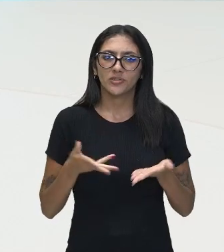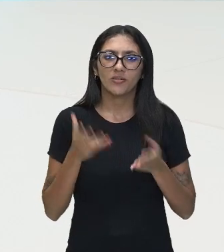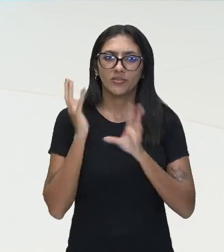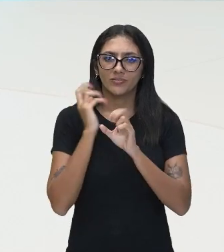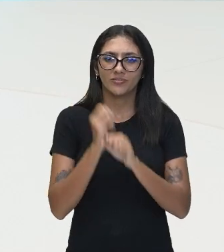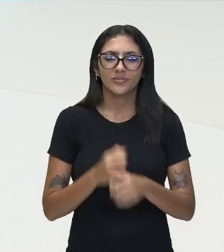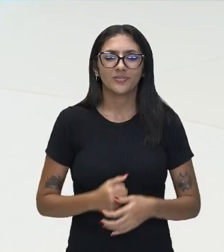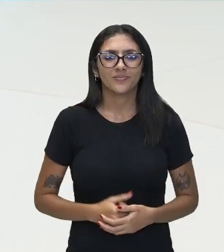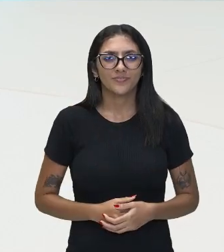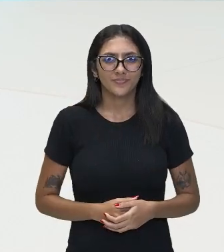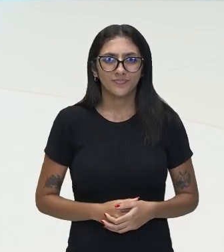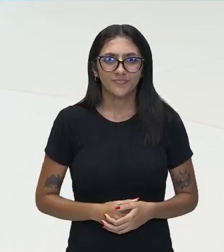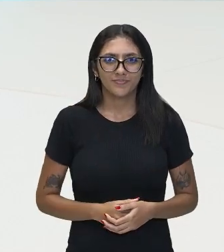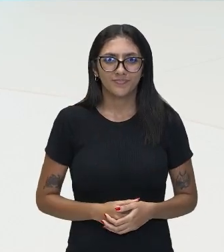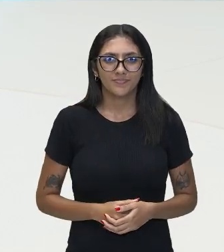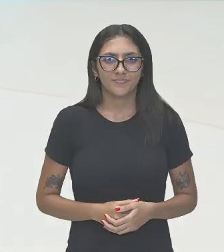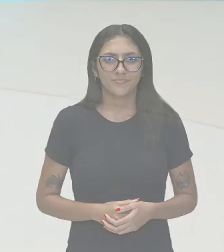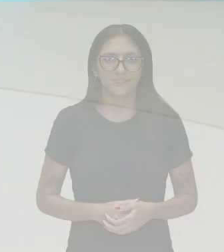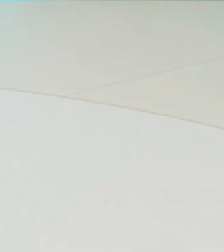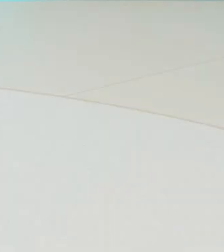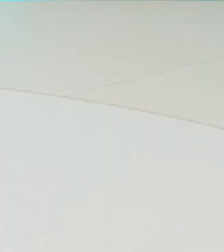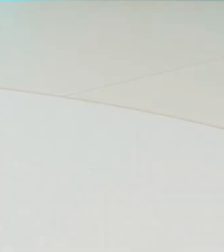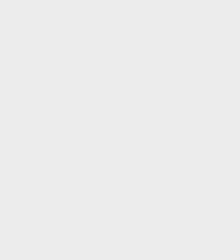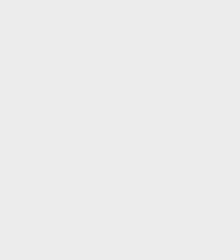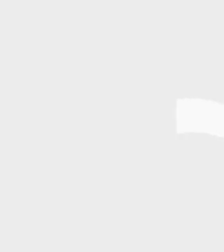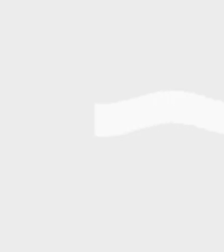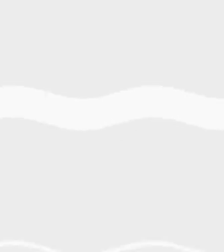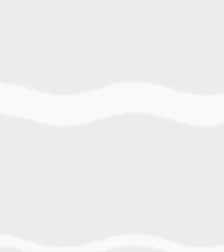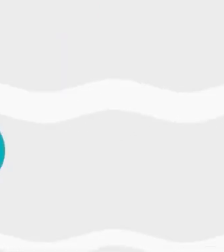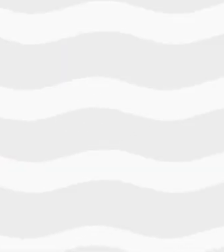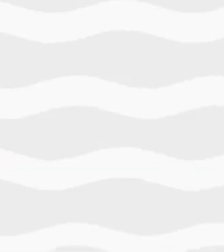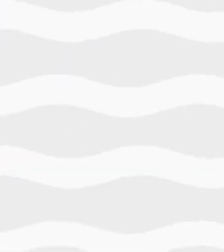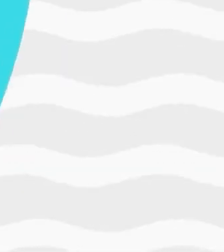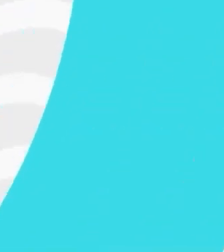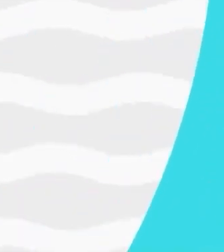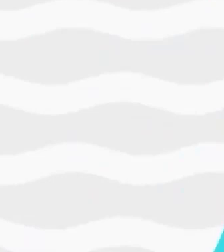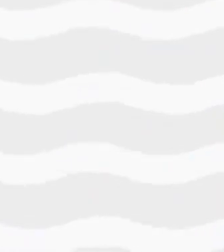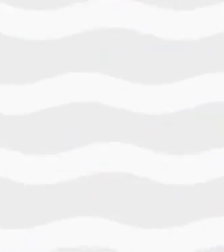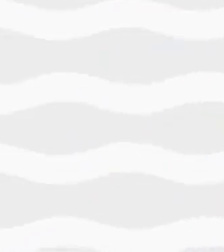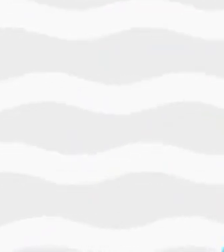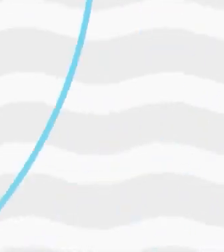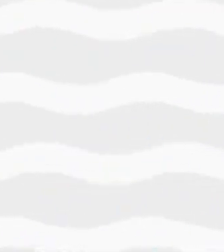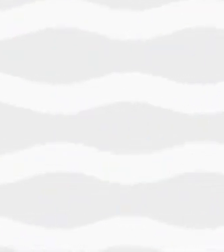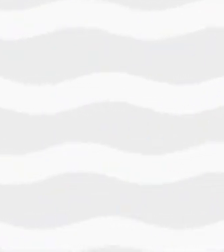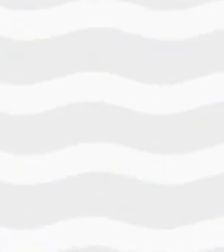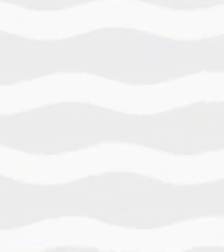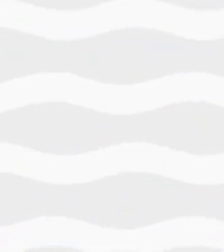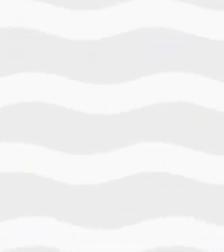de hoje.